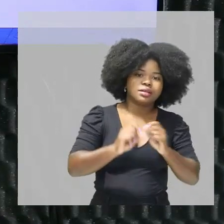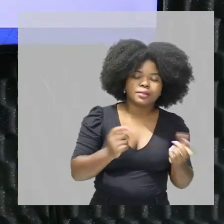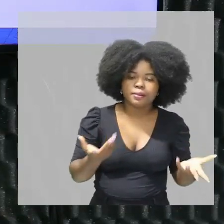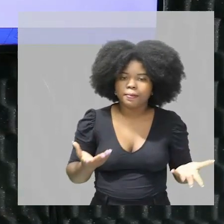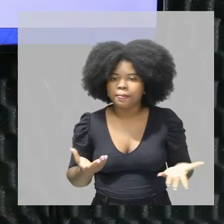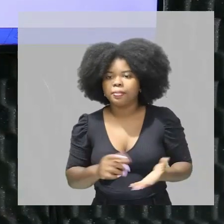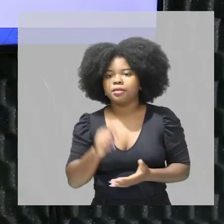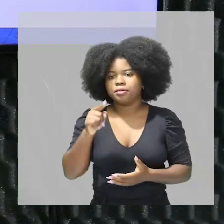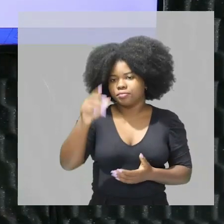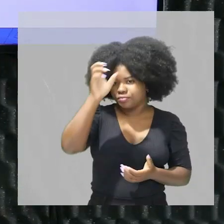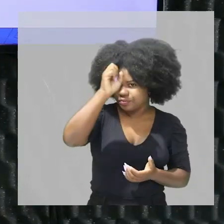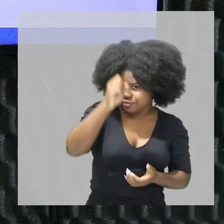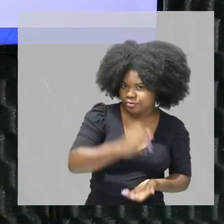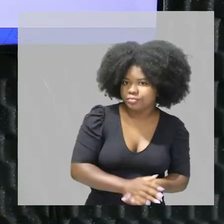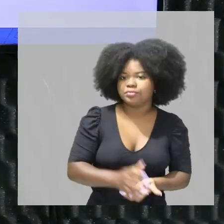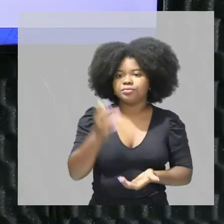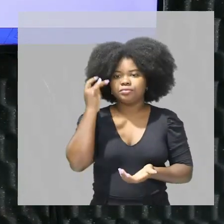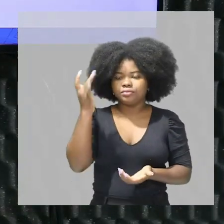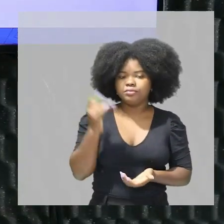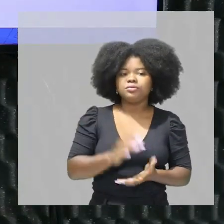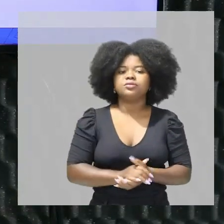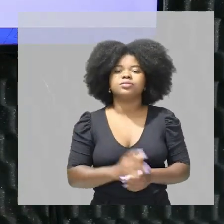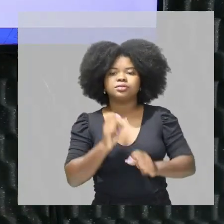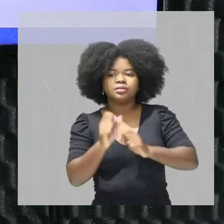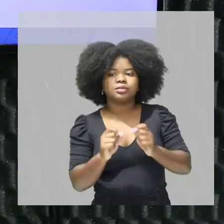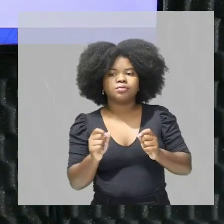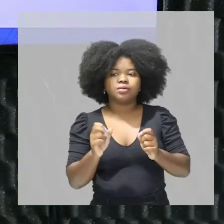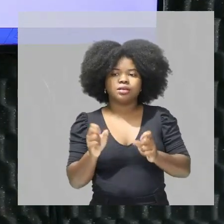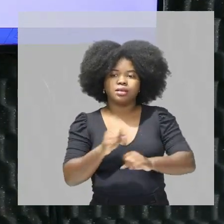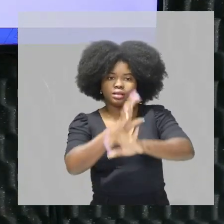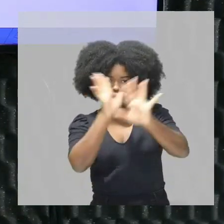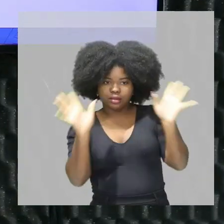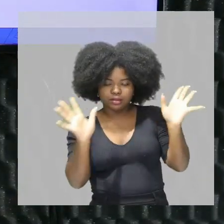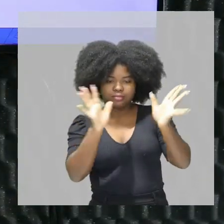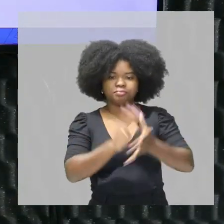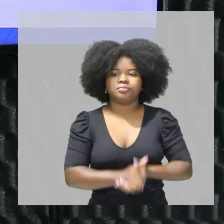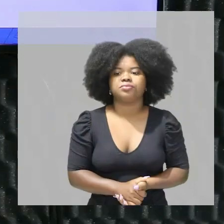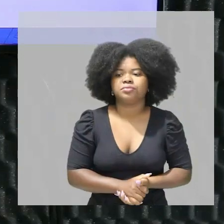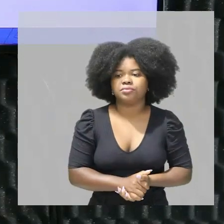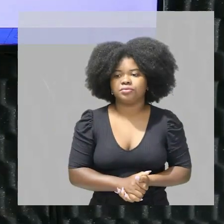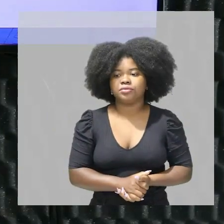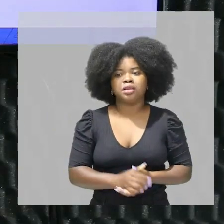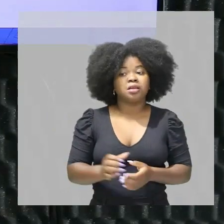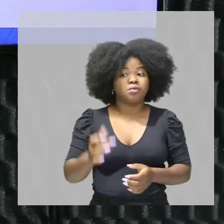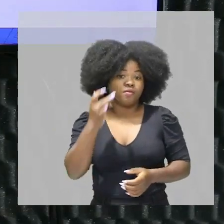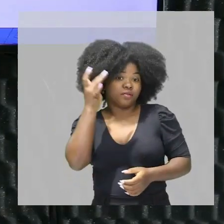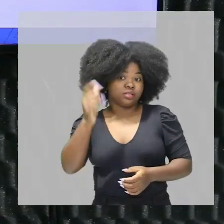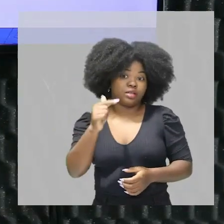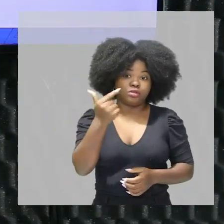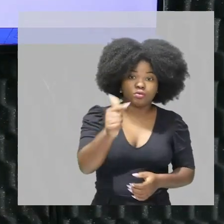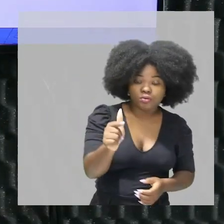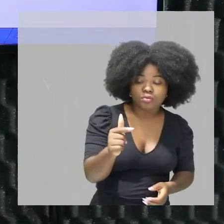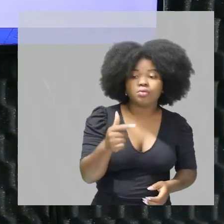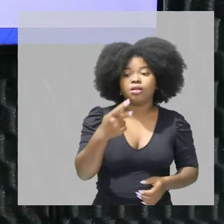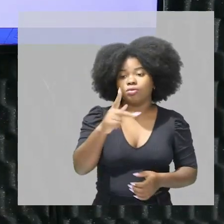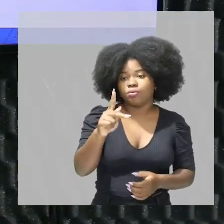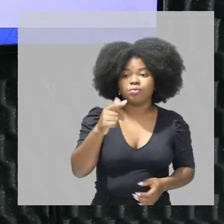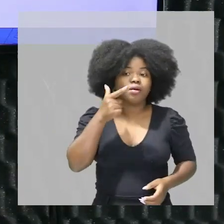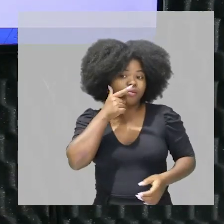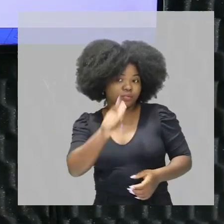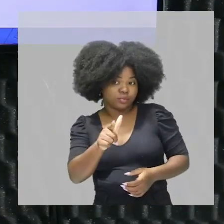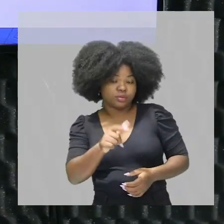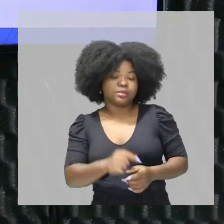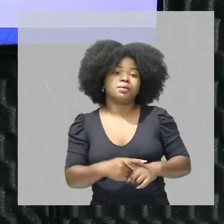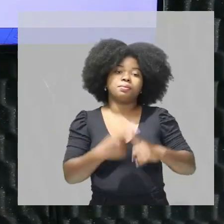facilitar para você o entendimento das questões não é facilitar a tua aprovação é facilitar o entendimento a tua aprovação